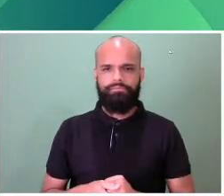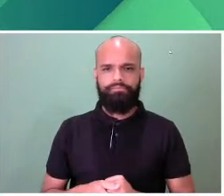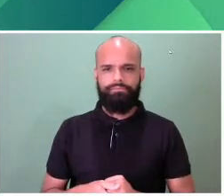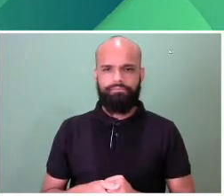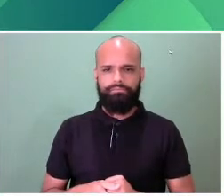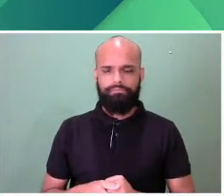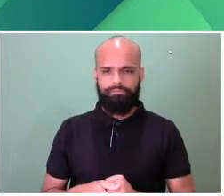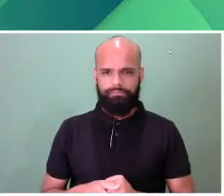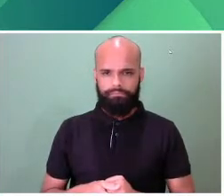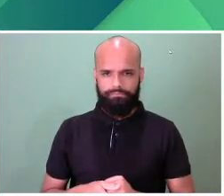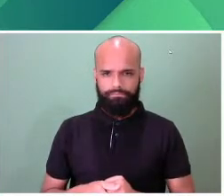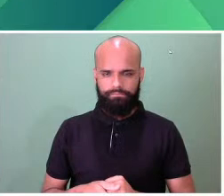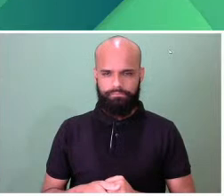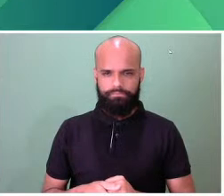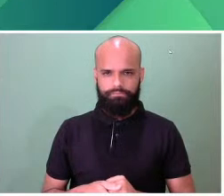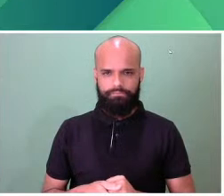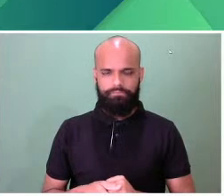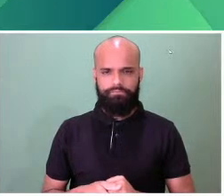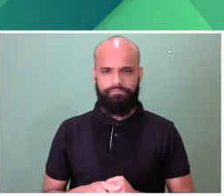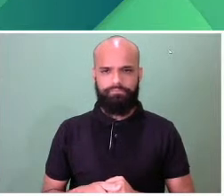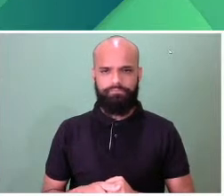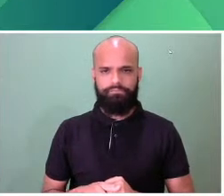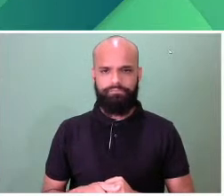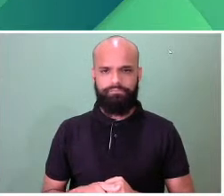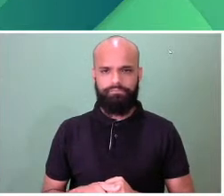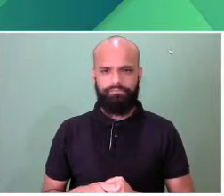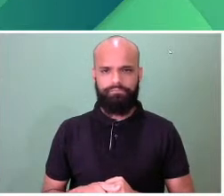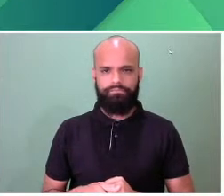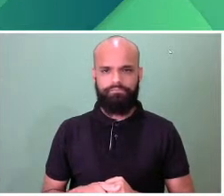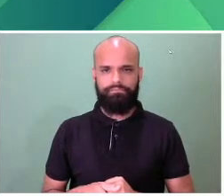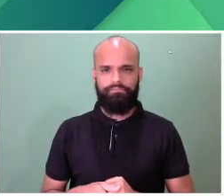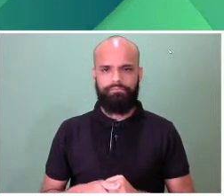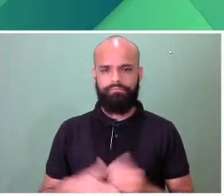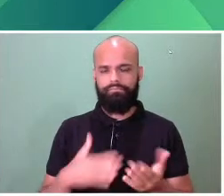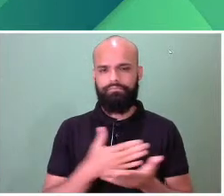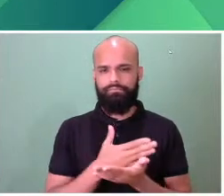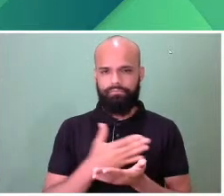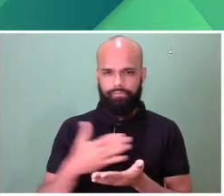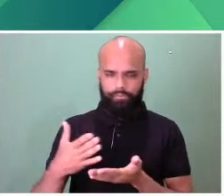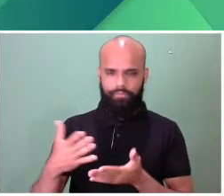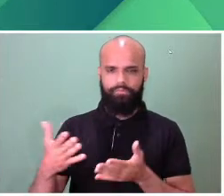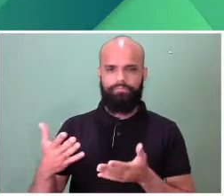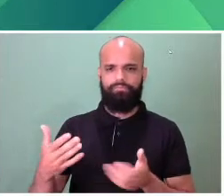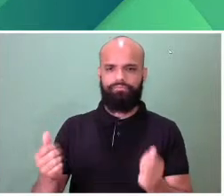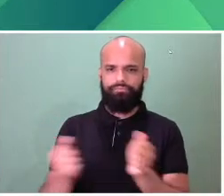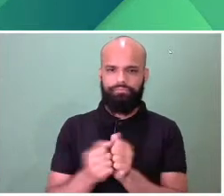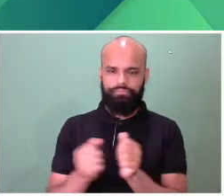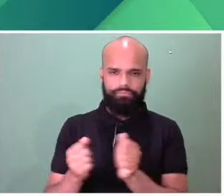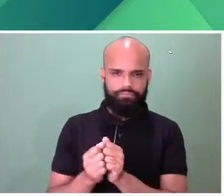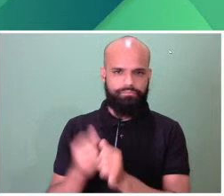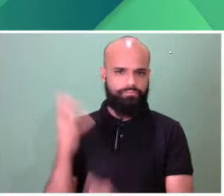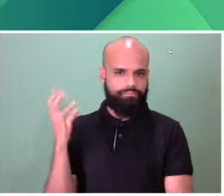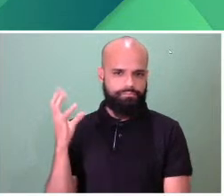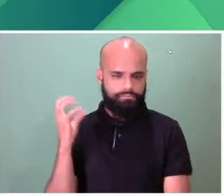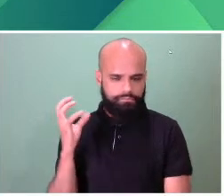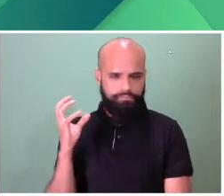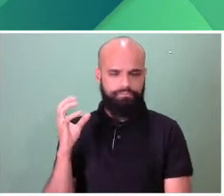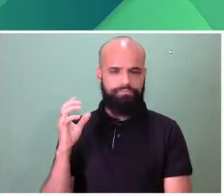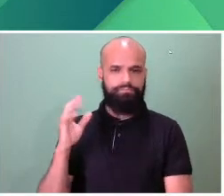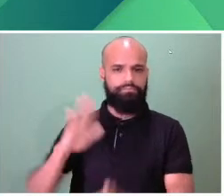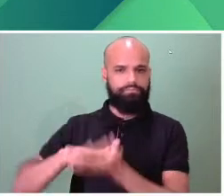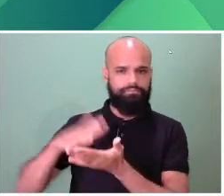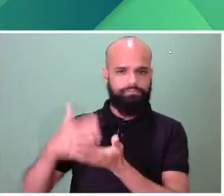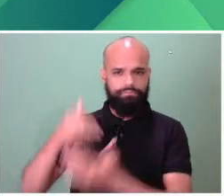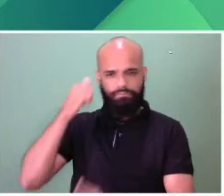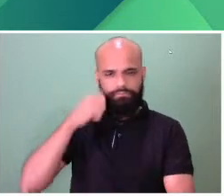Ah, sim. Ok. Nós também está conosco, fazendo a tradução de Libras, a Nilce Jesus de Souza,